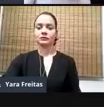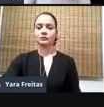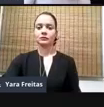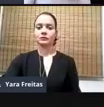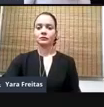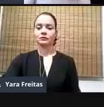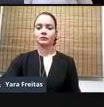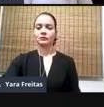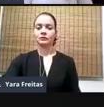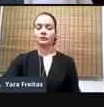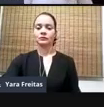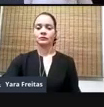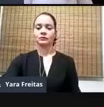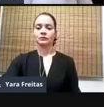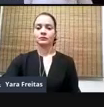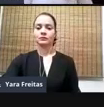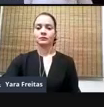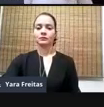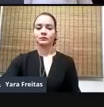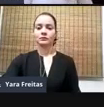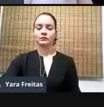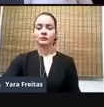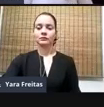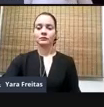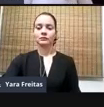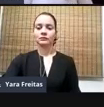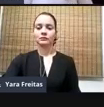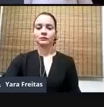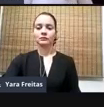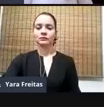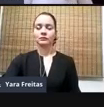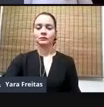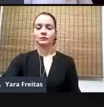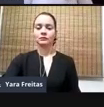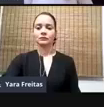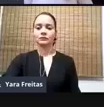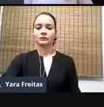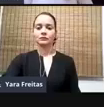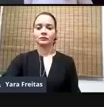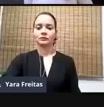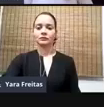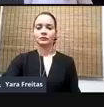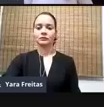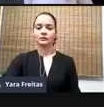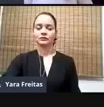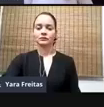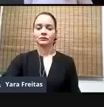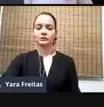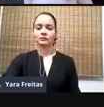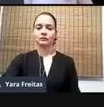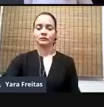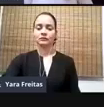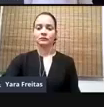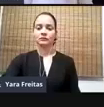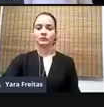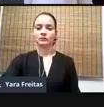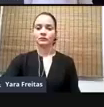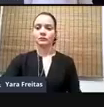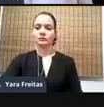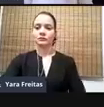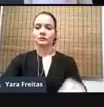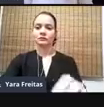no mundo, e estima-se que teremos 152 milhões de demência